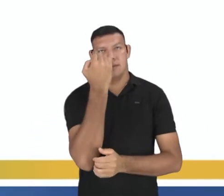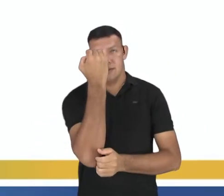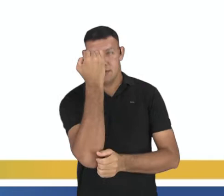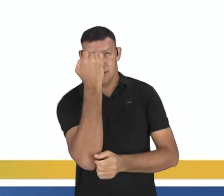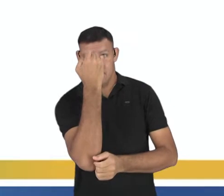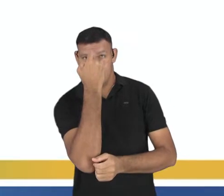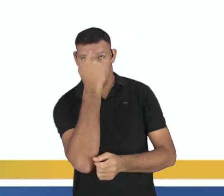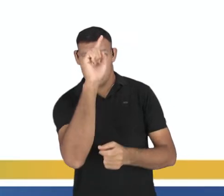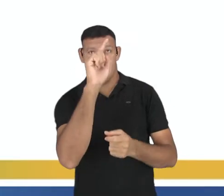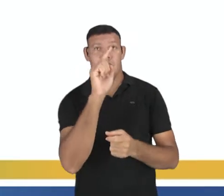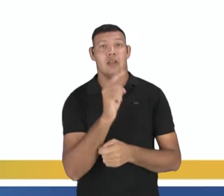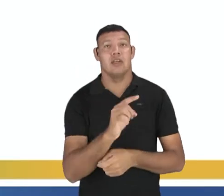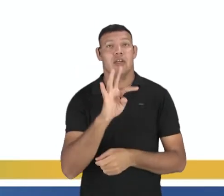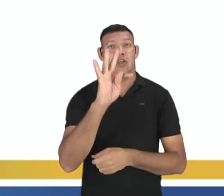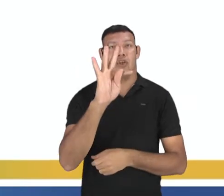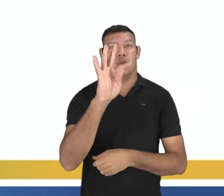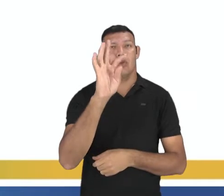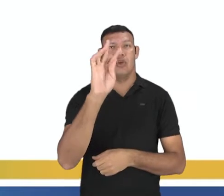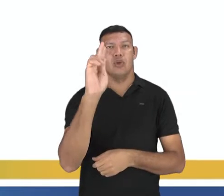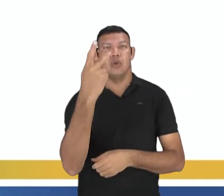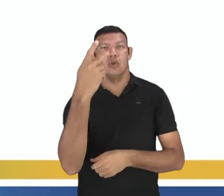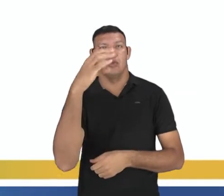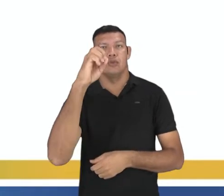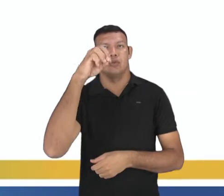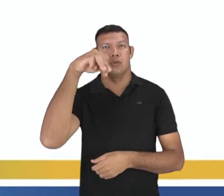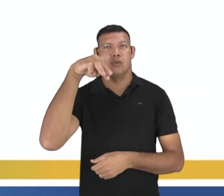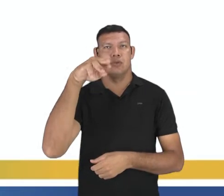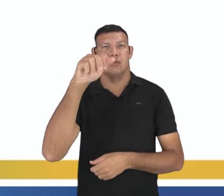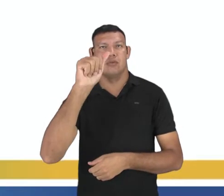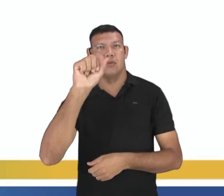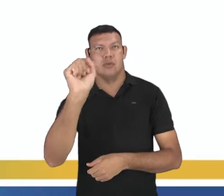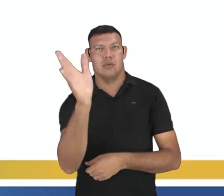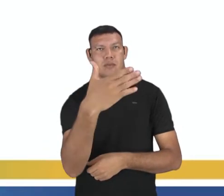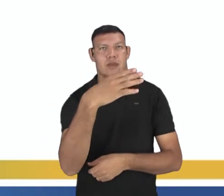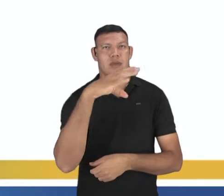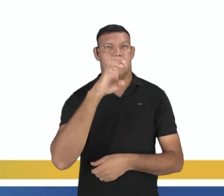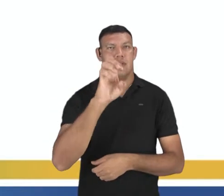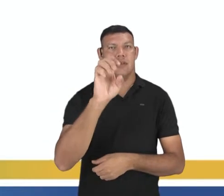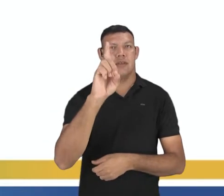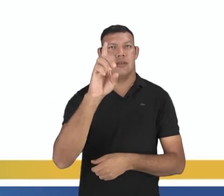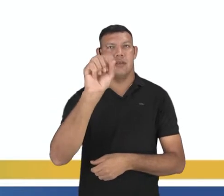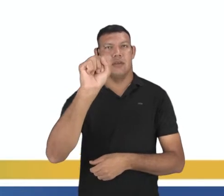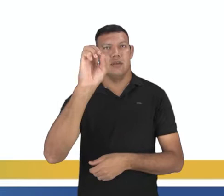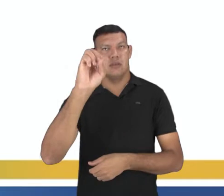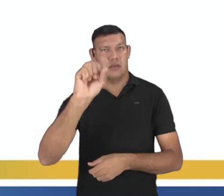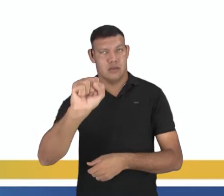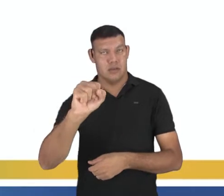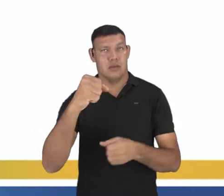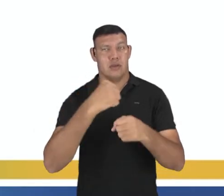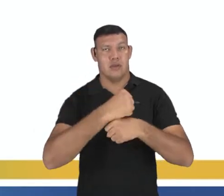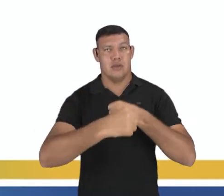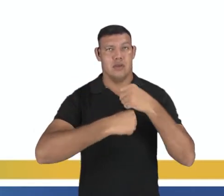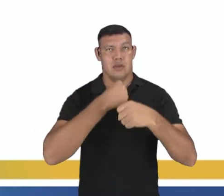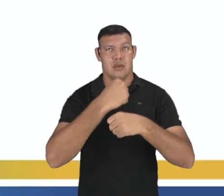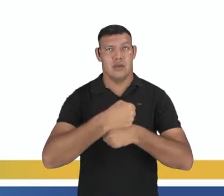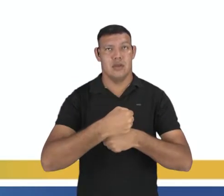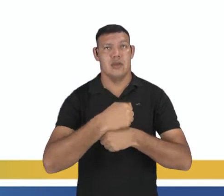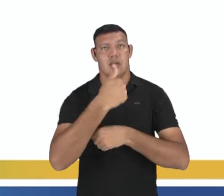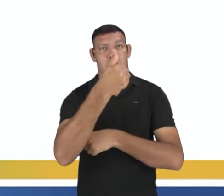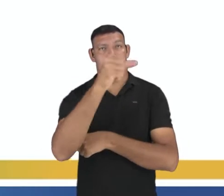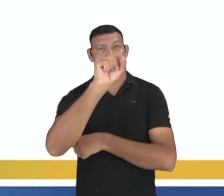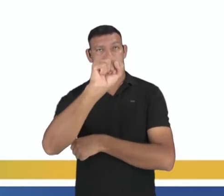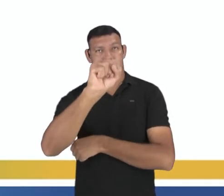em 1877 1878 foi o primeiro aparelho que gravou e